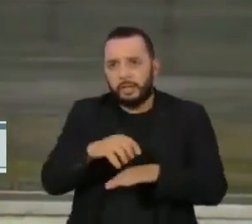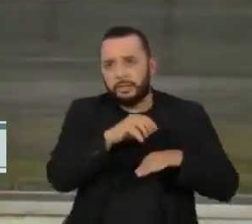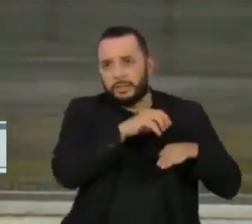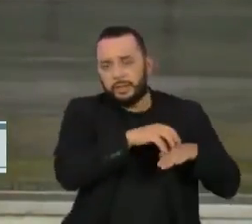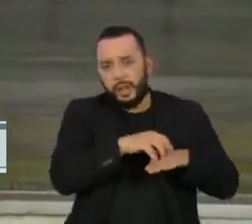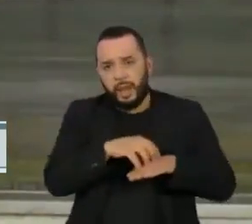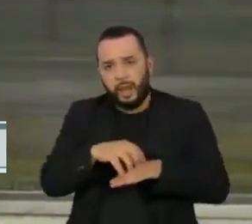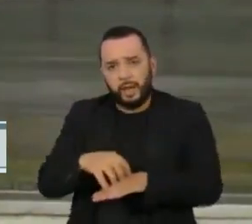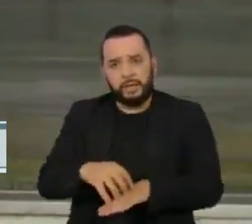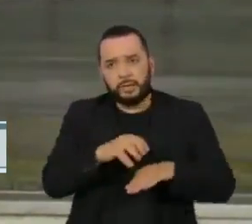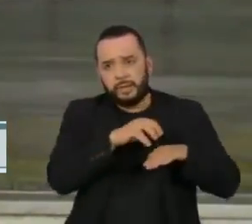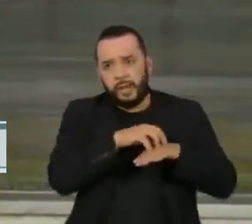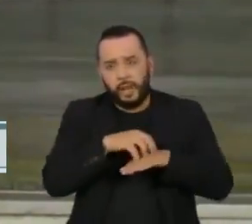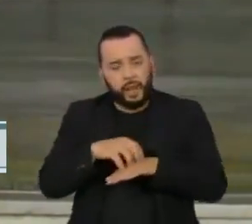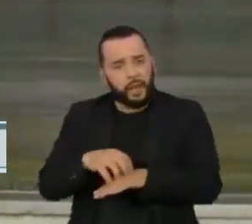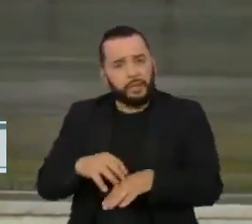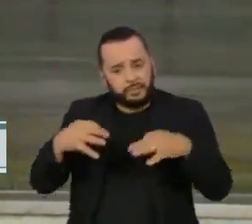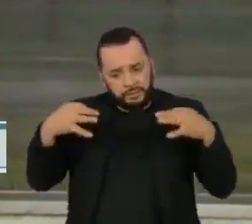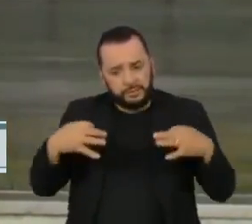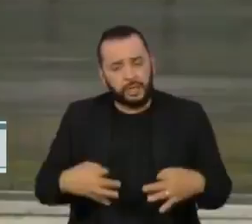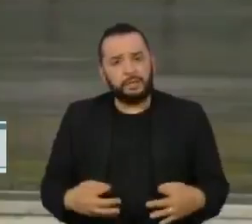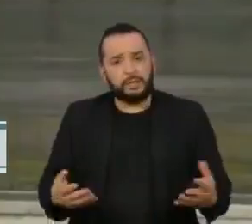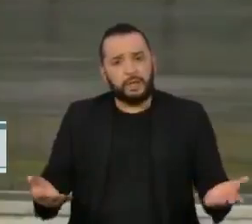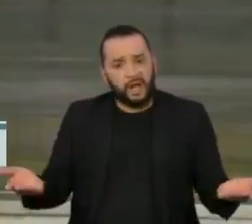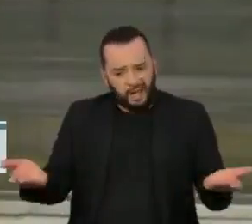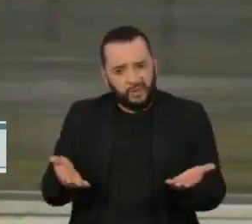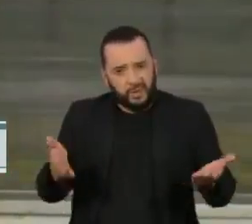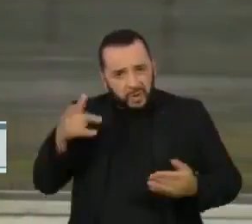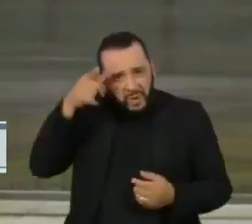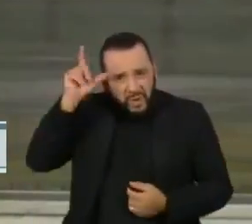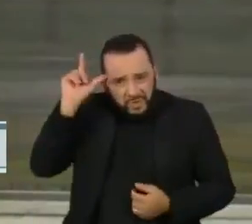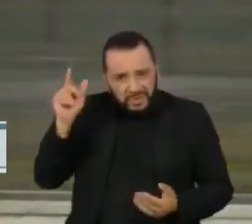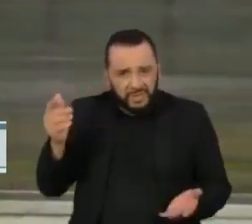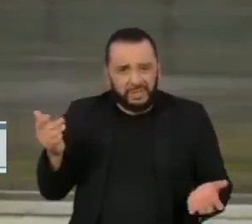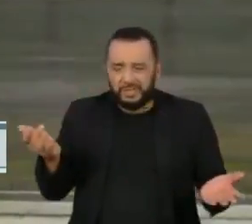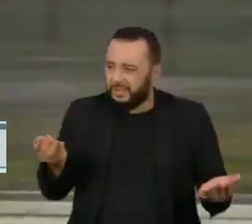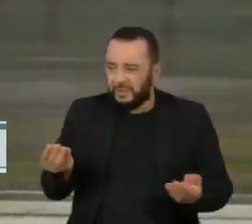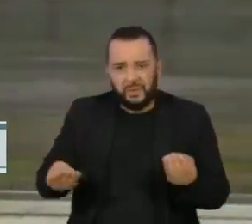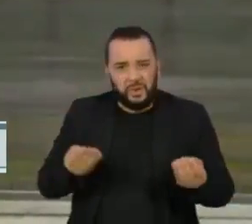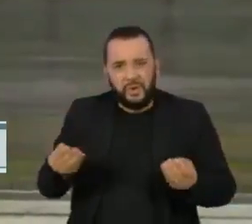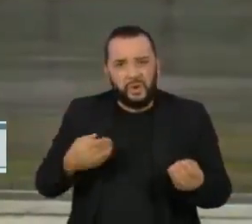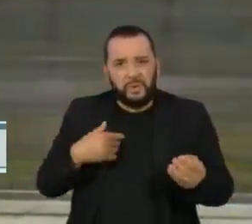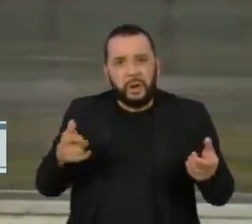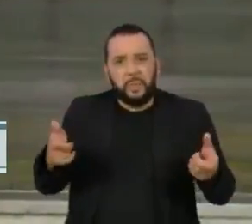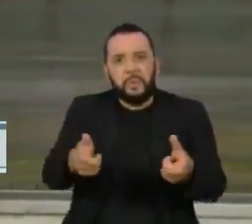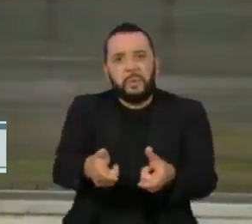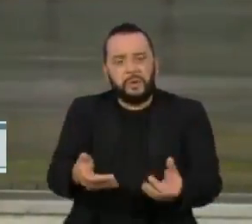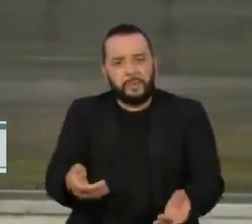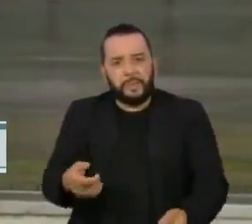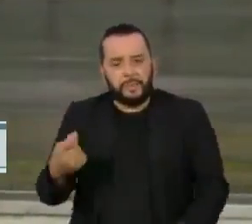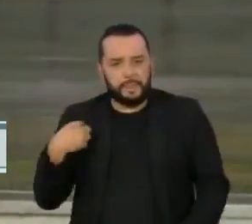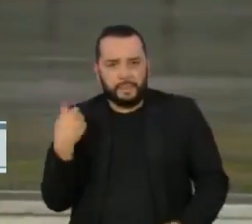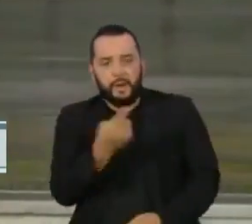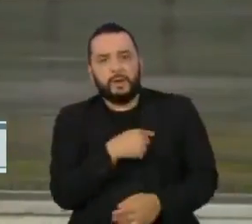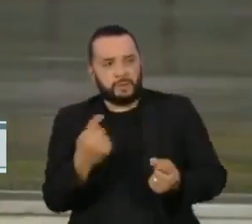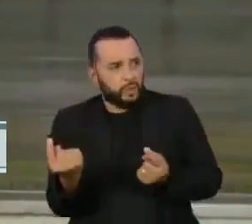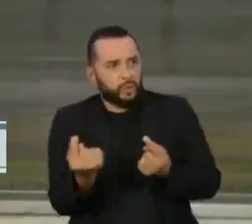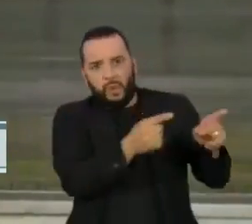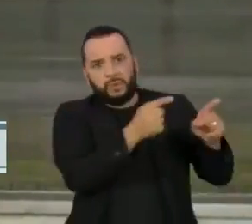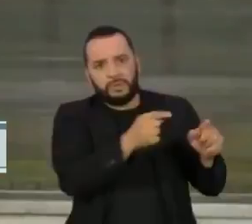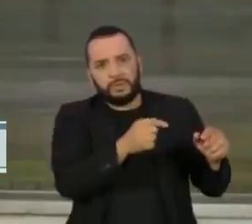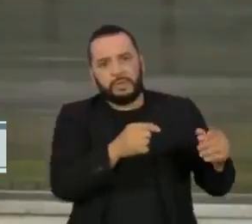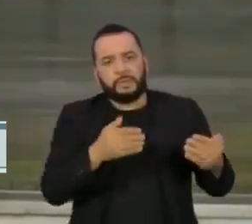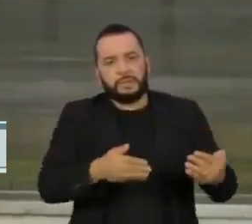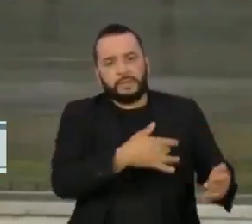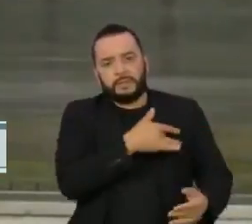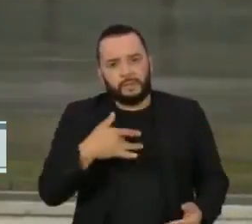Paulo. Quero informar ao ministro Marcelo Queiroga que nós não faremos retaliação com o seu ministério. Hoje entregamos 2 milhões